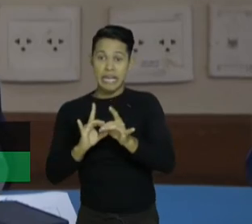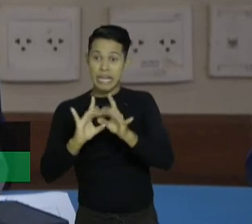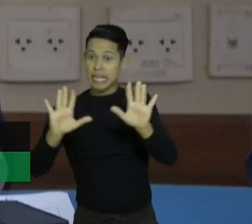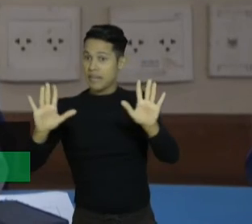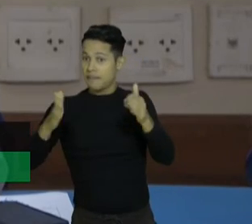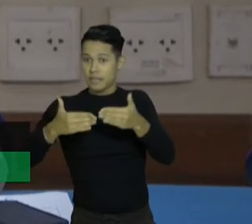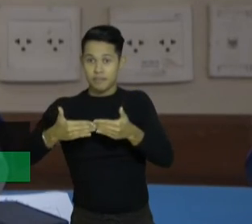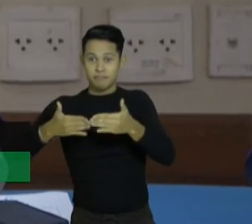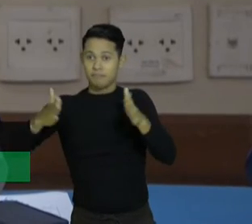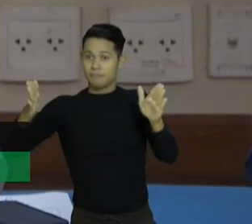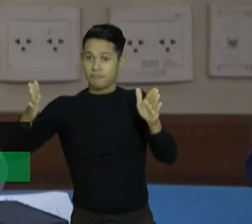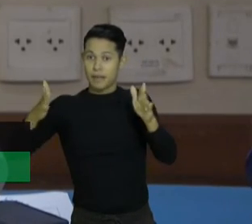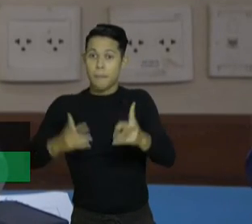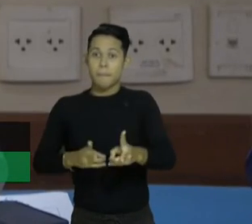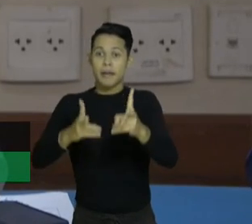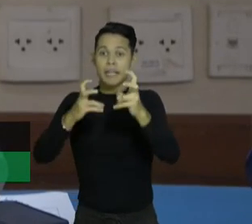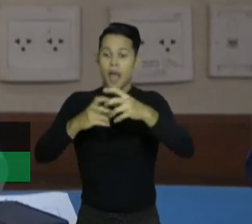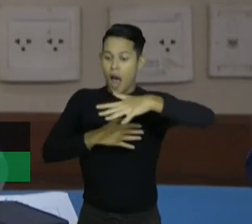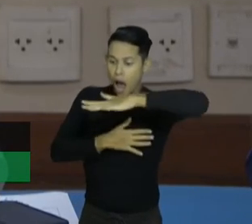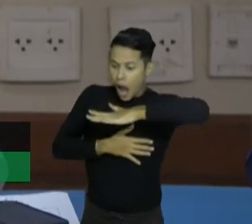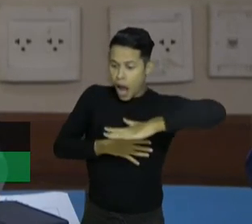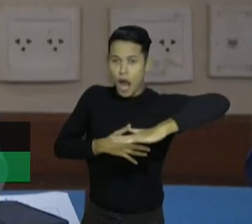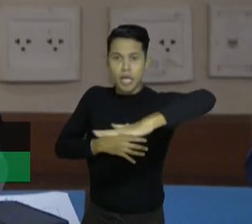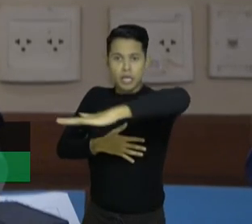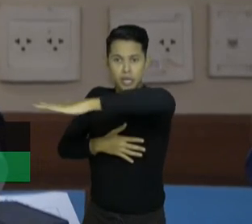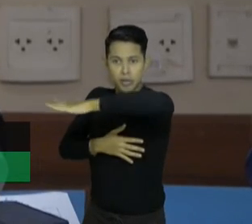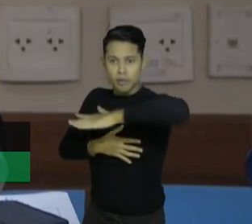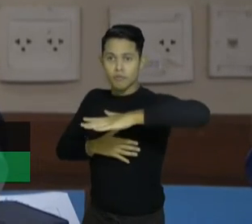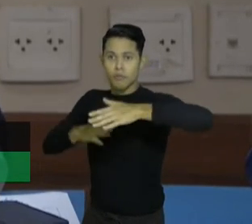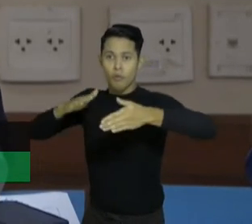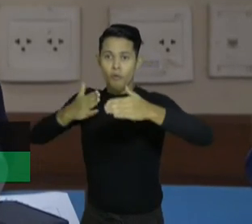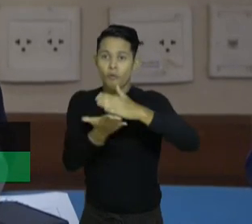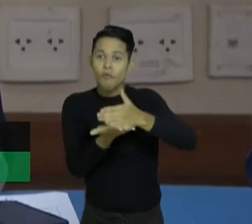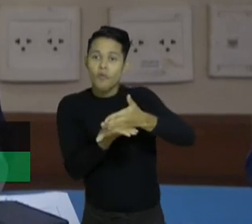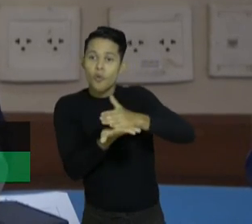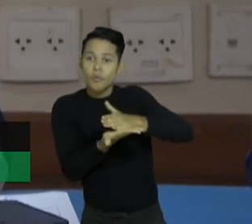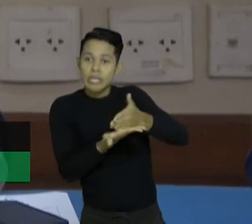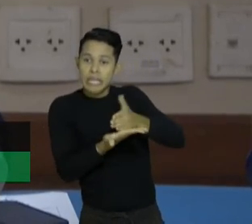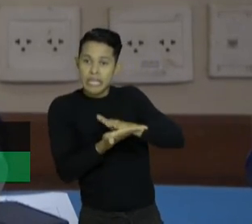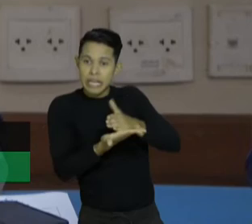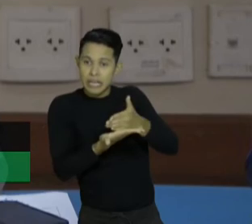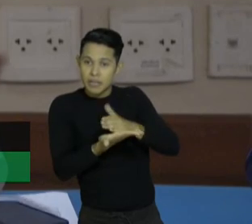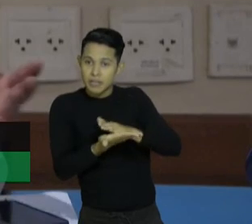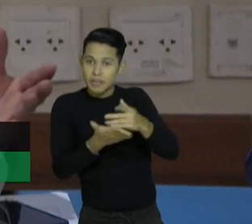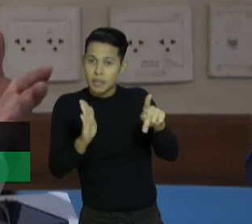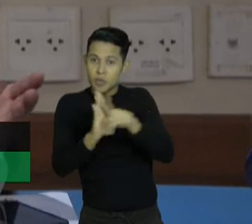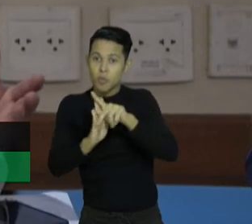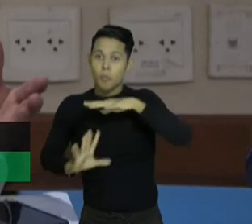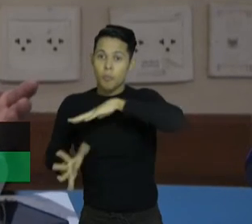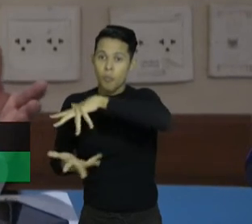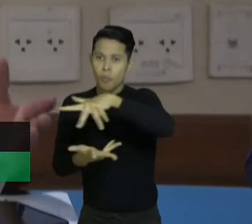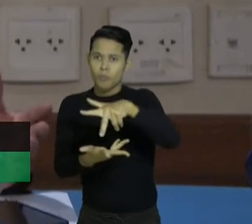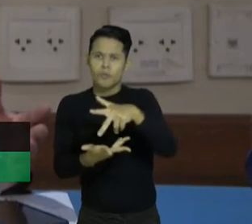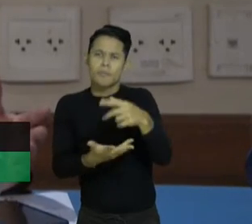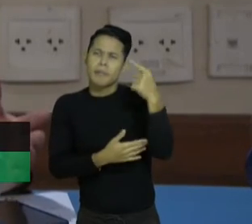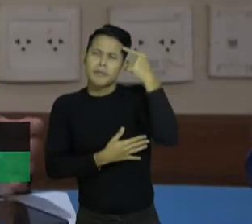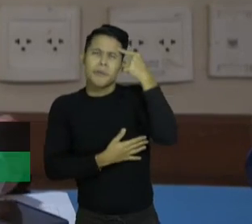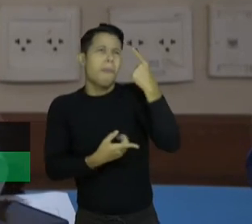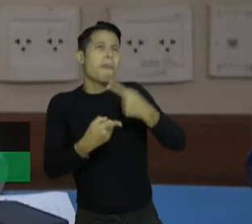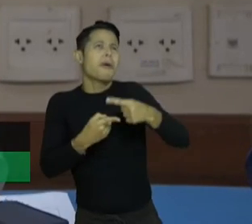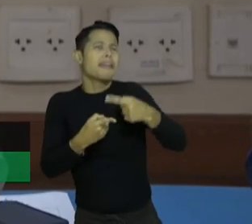tamanho um território uma fronteira era de metade do mundo não tinha por ter